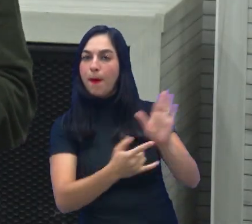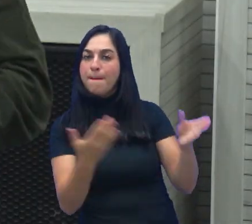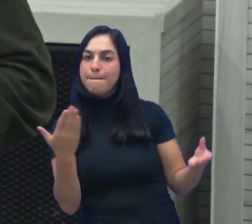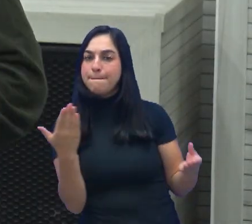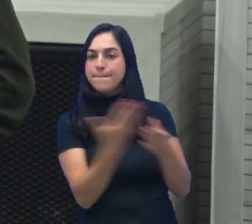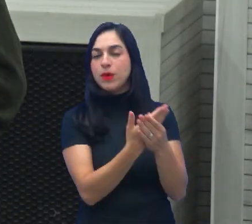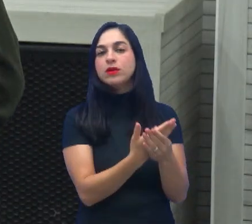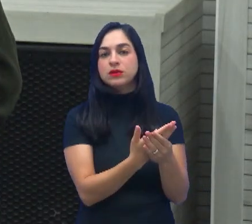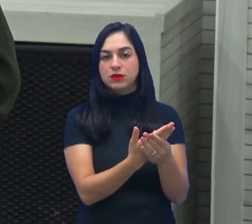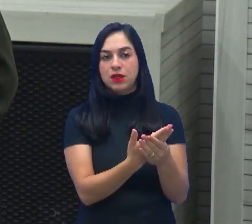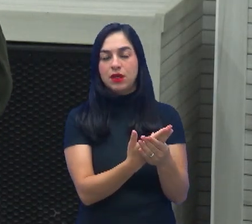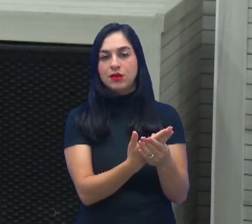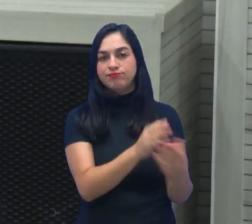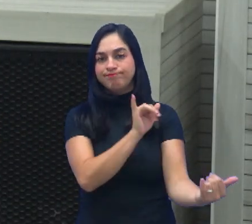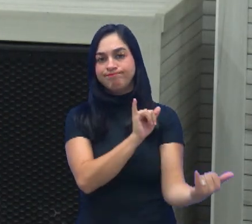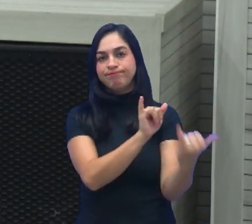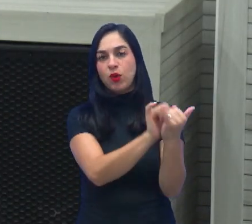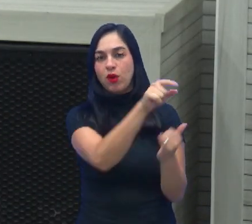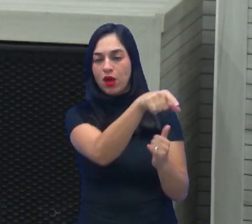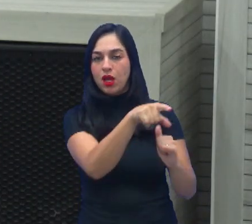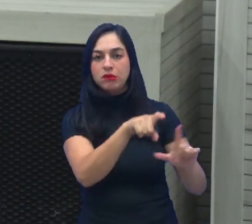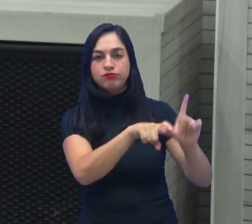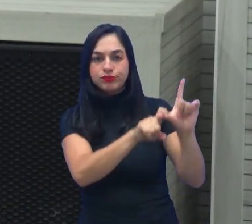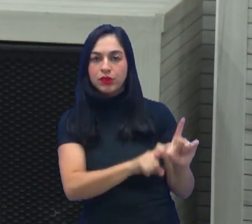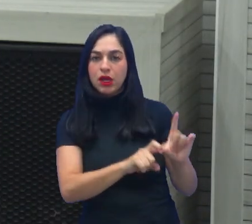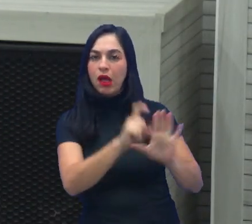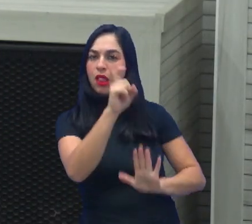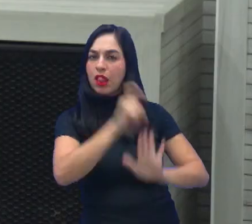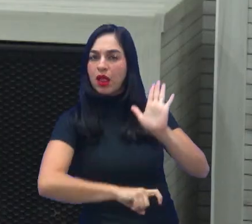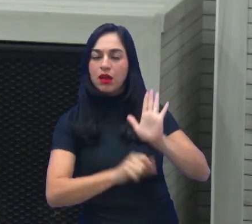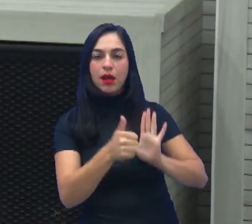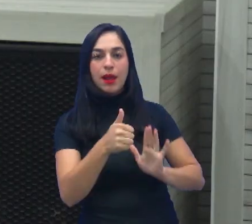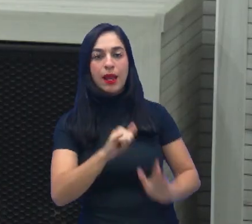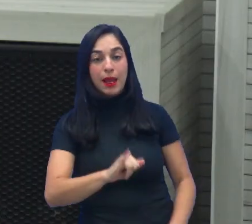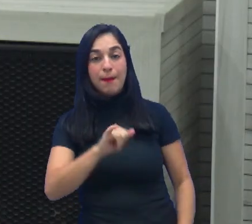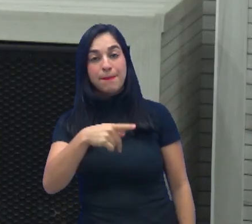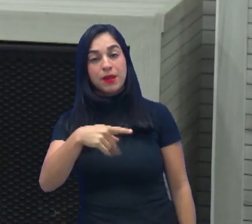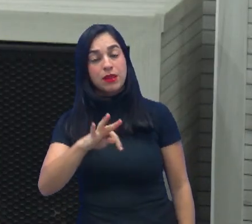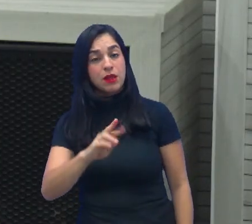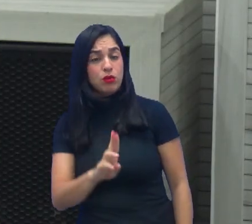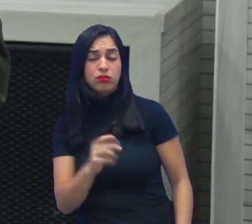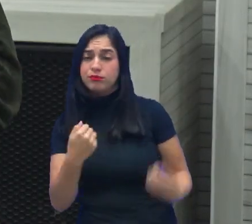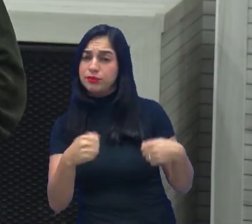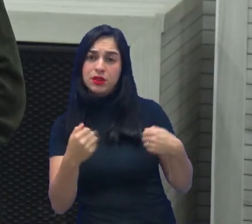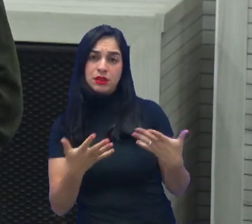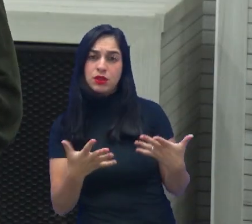concedeu essa isenção do IPTU, na maneira que seja cobrada a dívida de